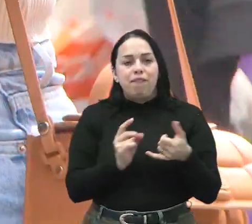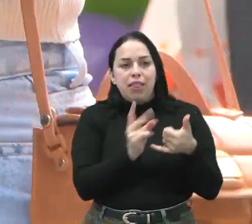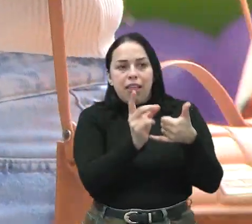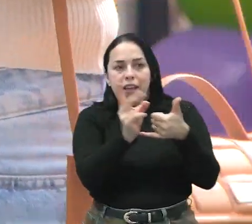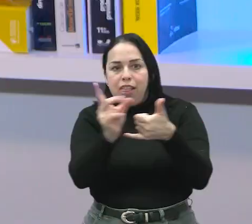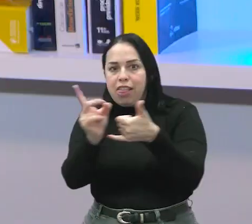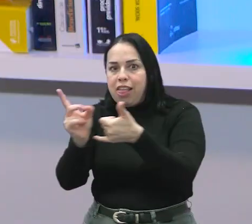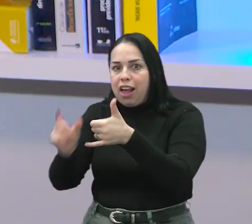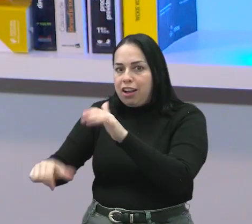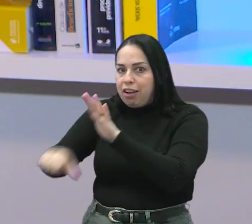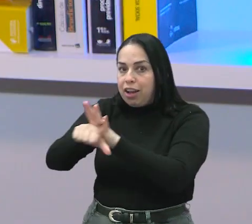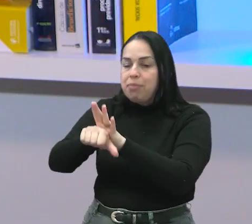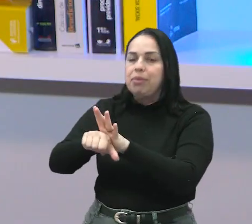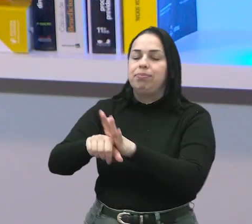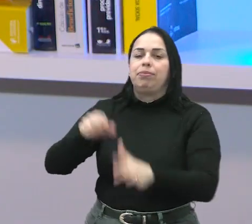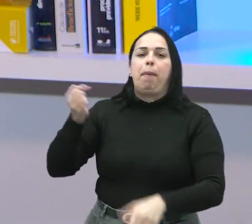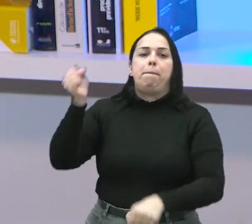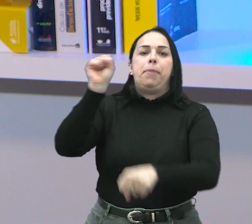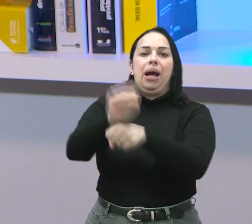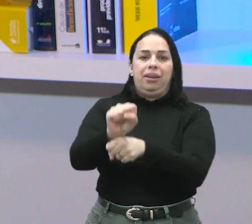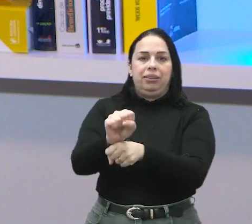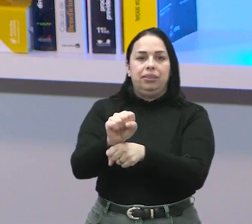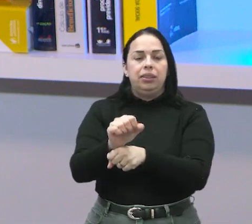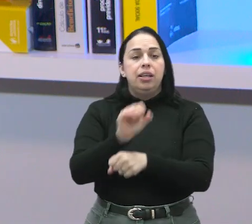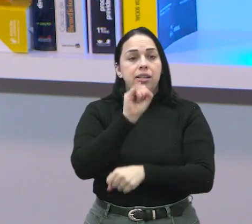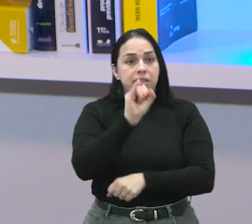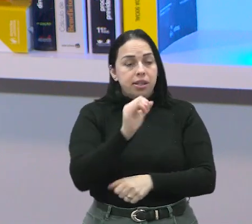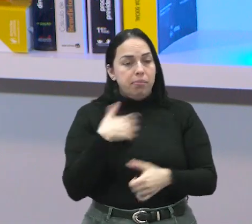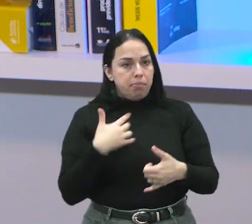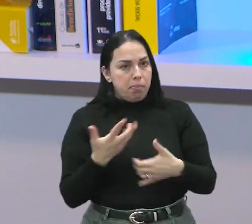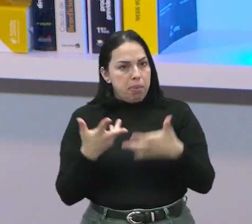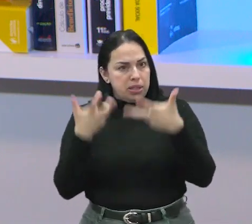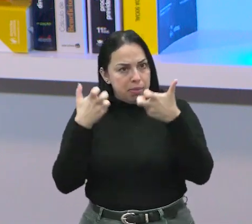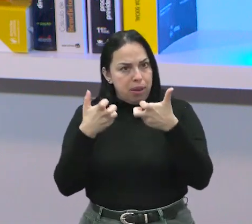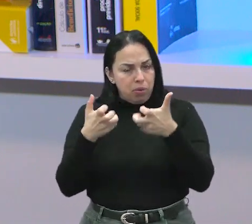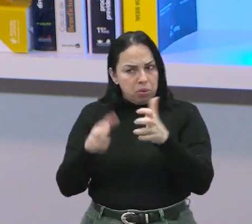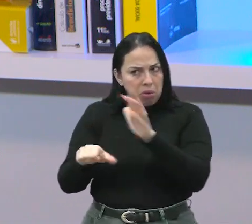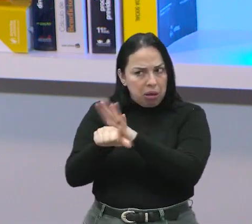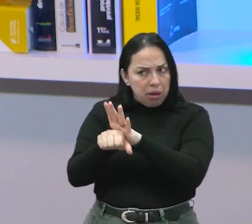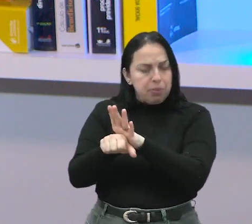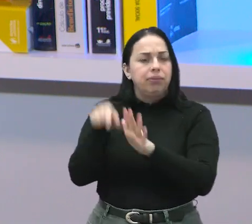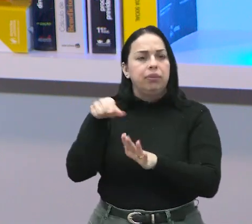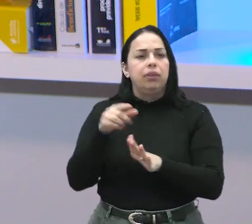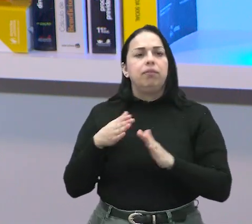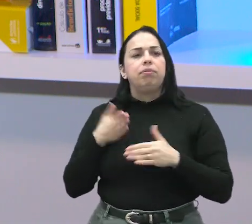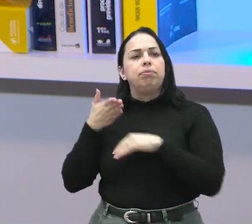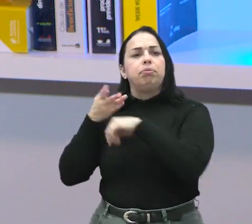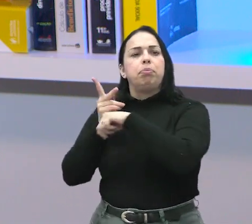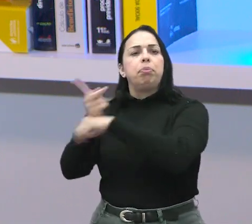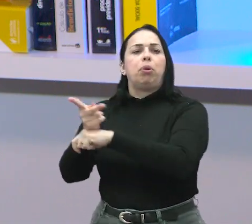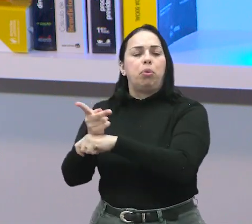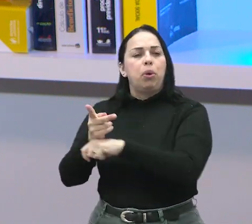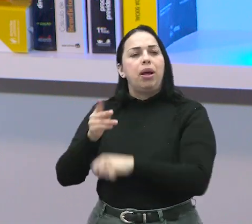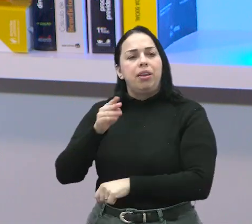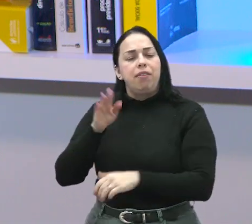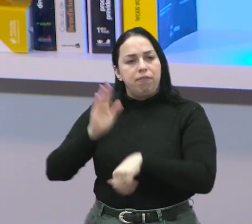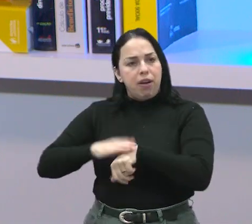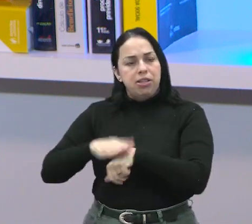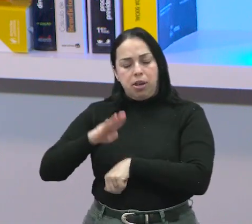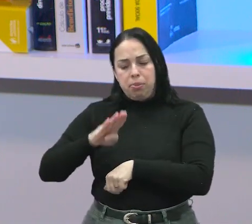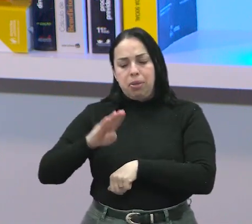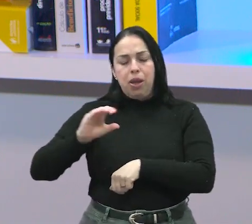do crime. Se você teve conhecimento de um crime, registre o boletim de ocorrência. Se você tem esse cadastro à